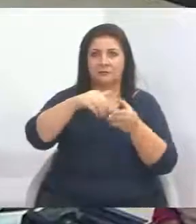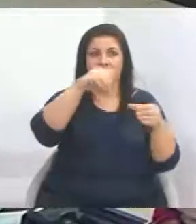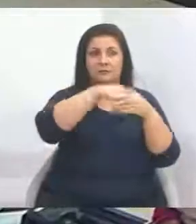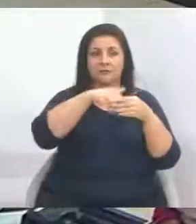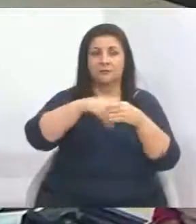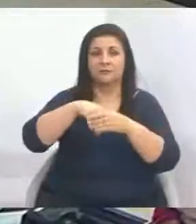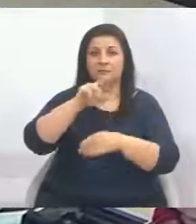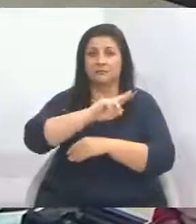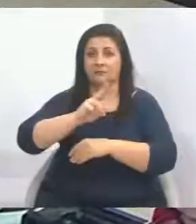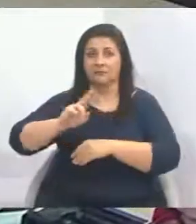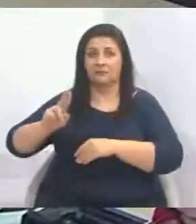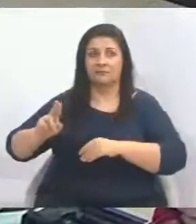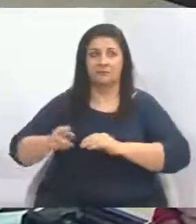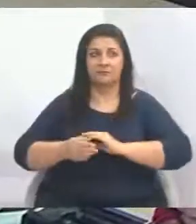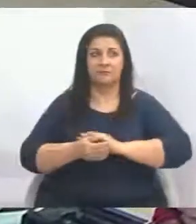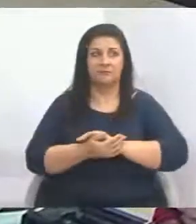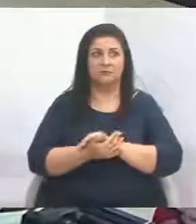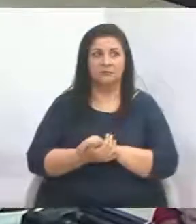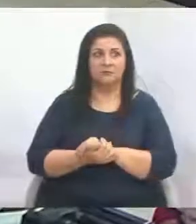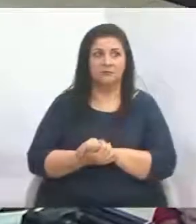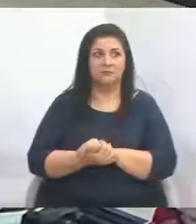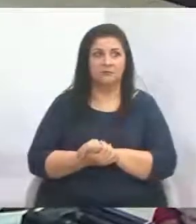na forma regimental.